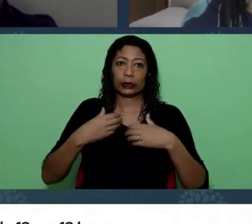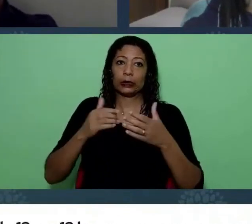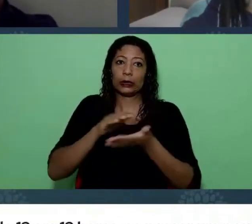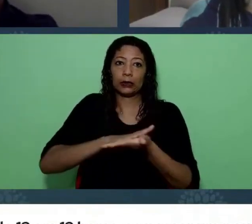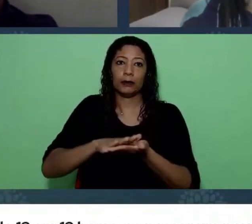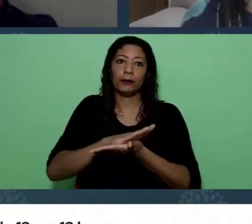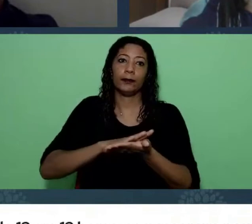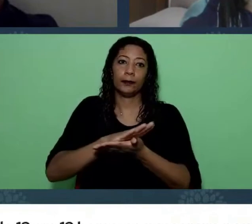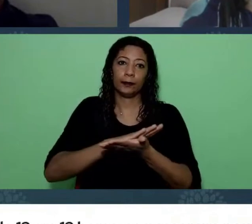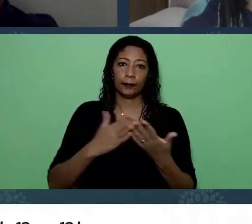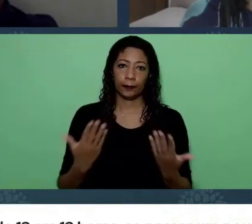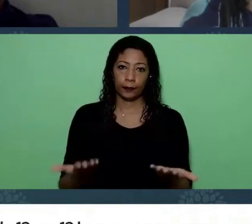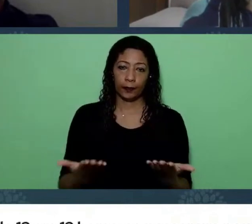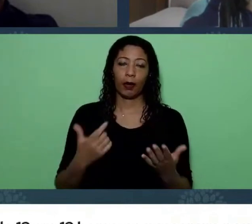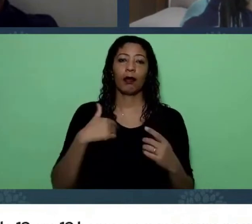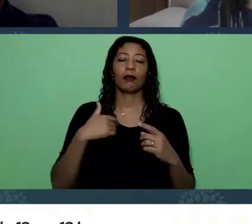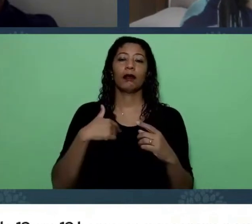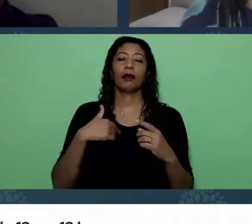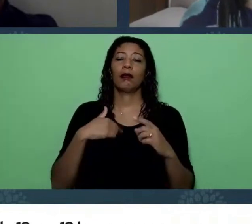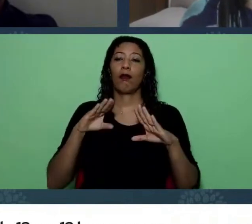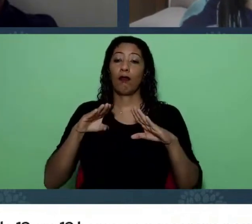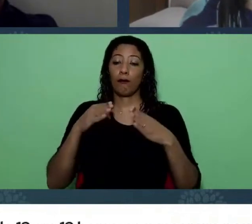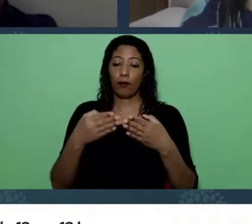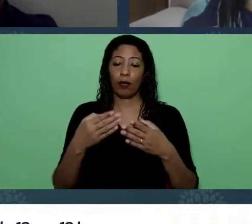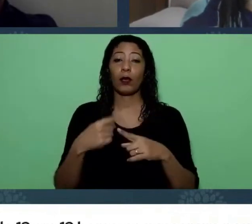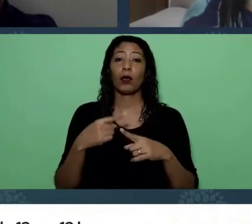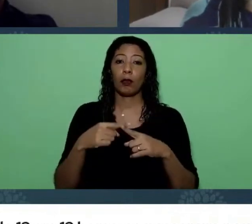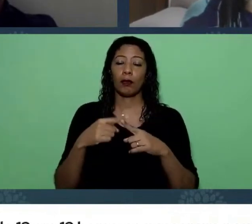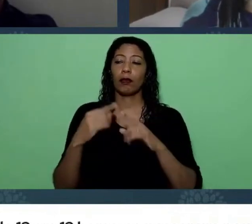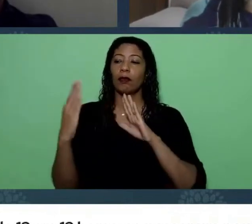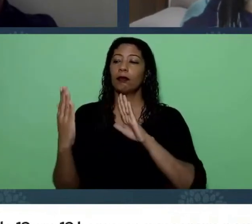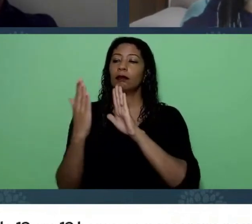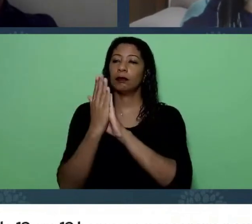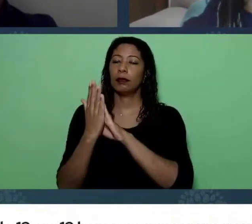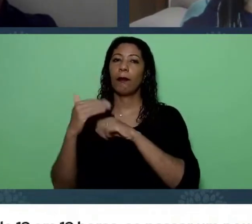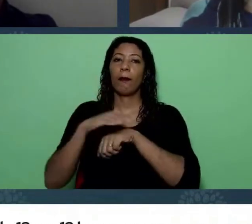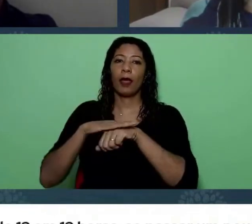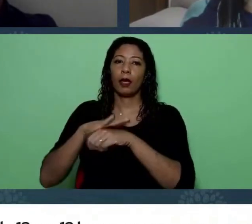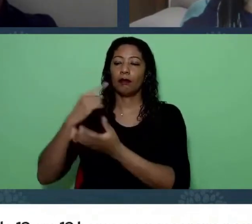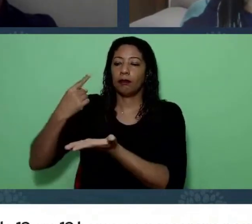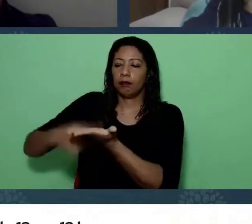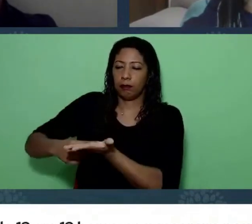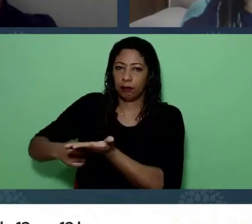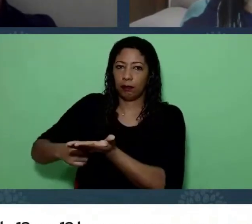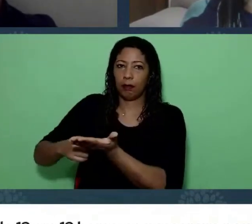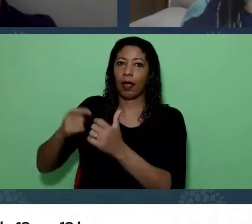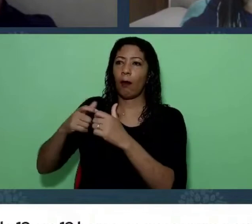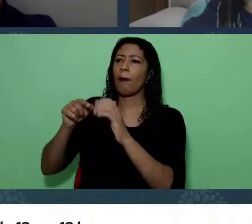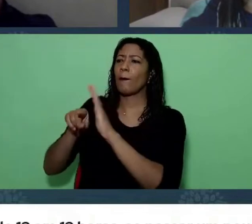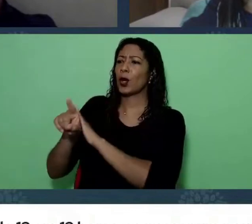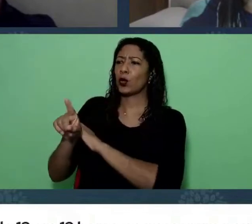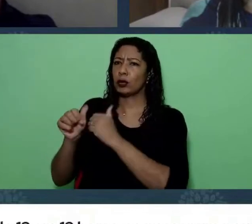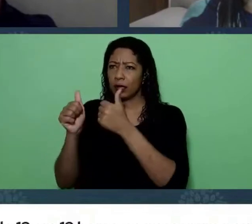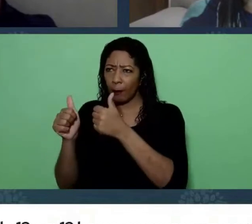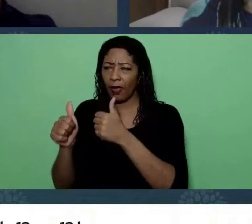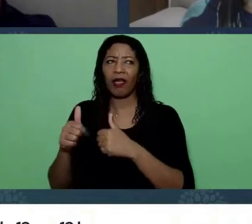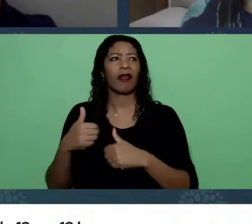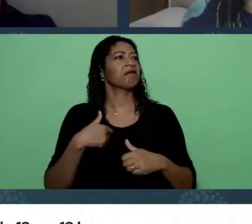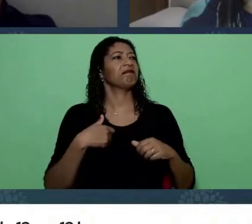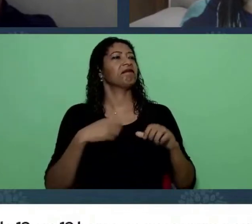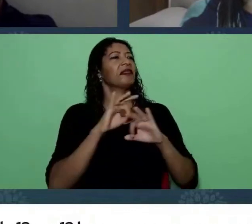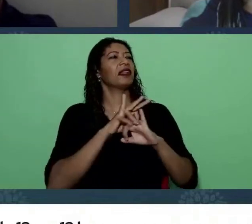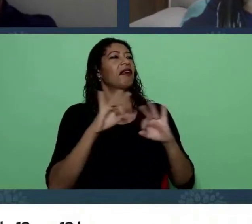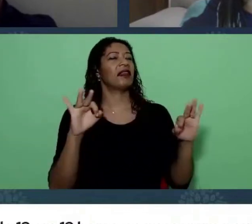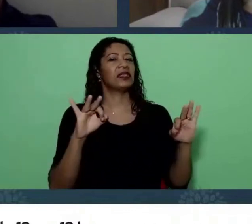porque muitas vezes a gente vem na consulta com o paciente e ele fala assim, pergunta, você está bem? Ah, não, estou ótimo. E aí, se você